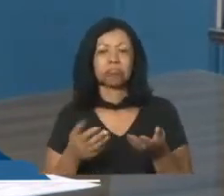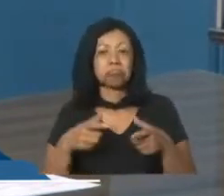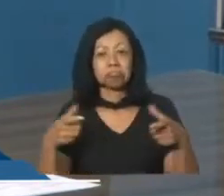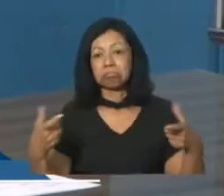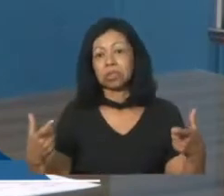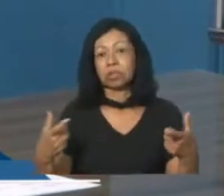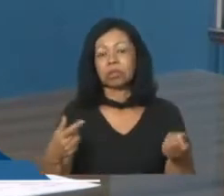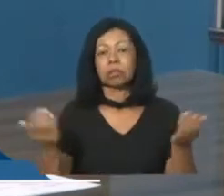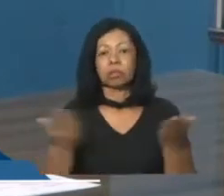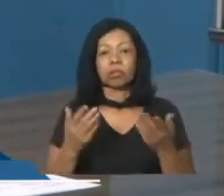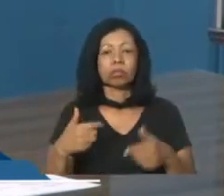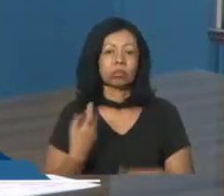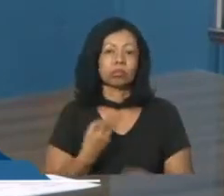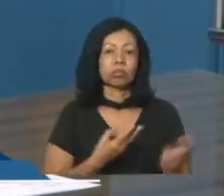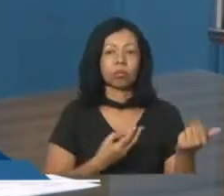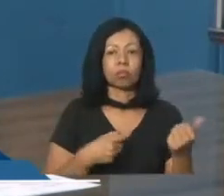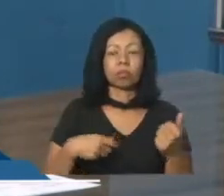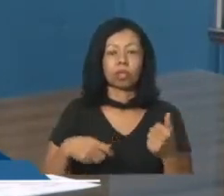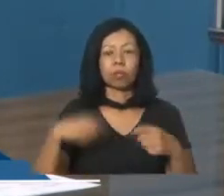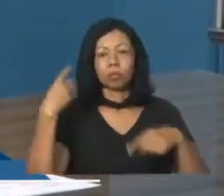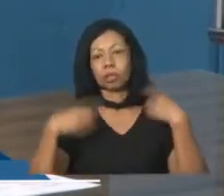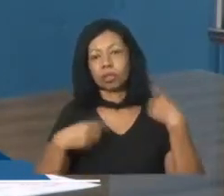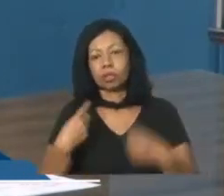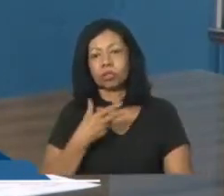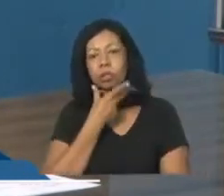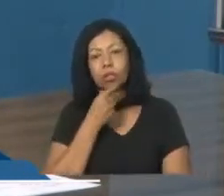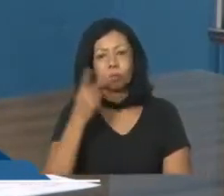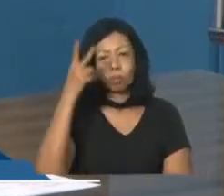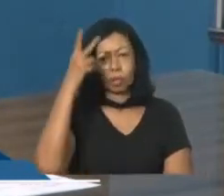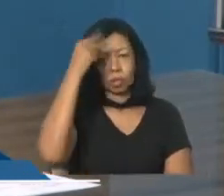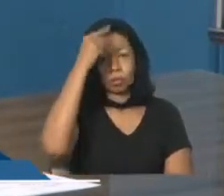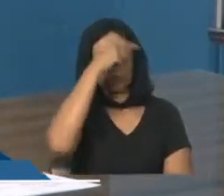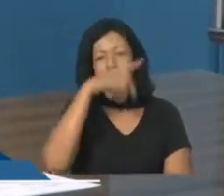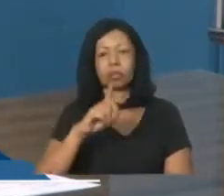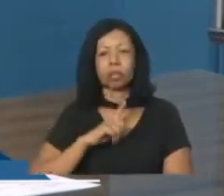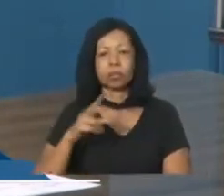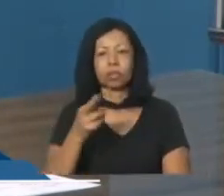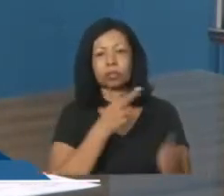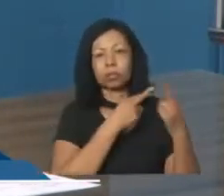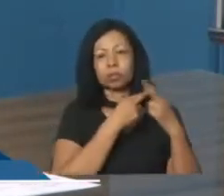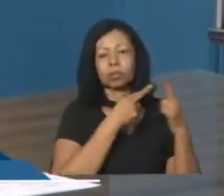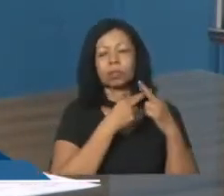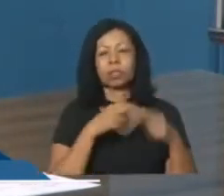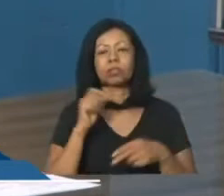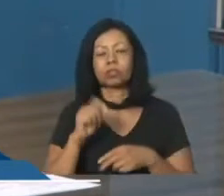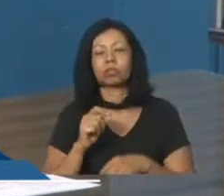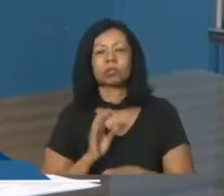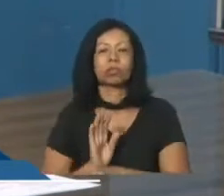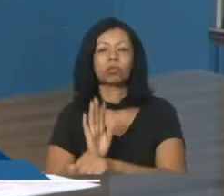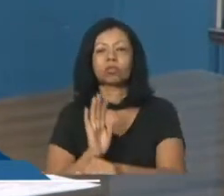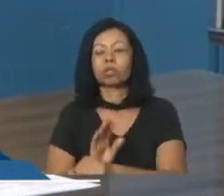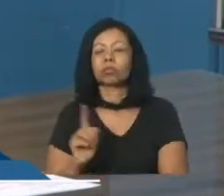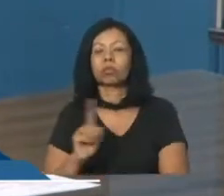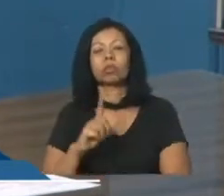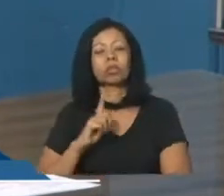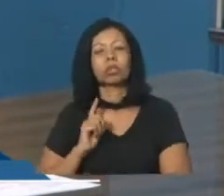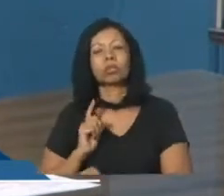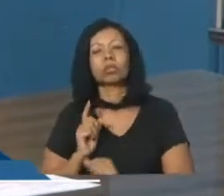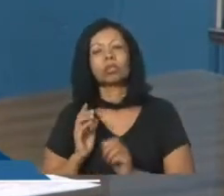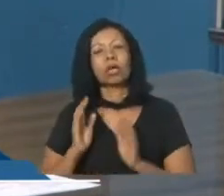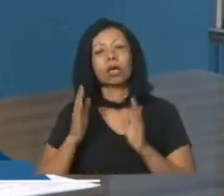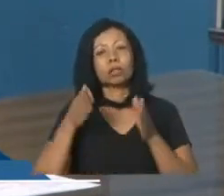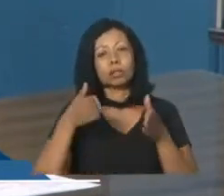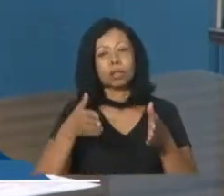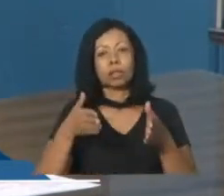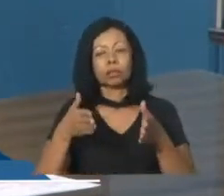nós, quanto agente político, prefeito municipal, temos a responsabilidade de proporcionar àqueles que não têm acesso, acesso